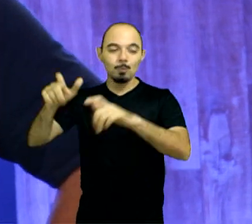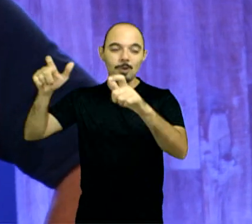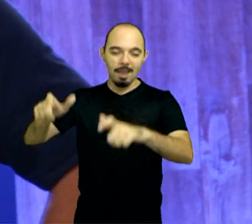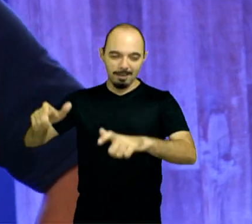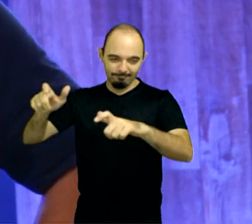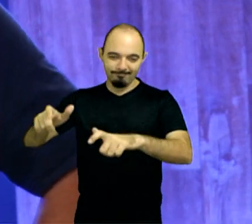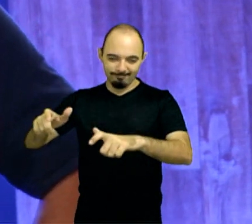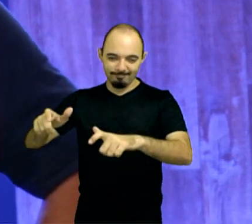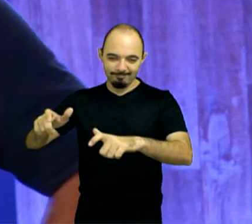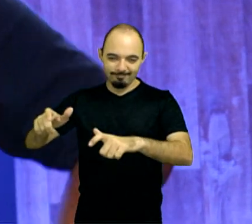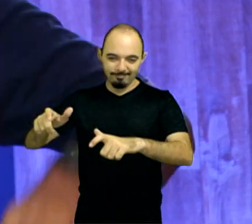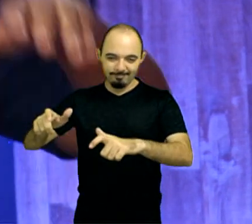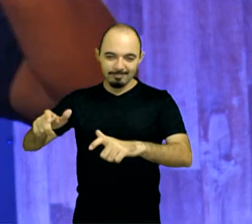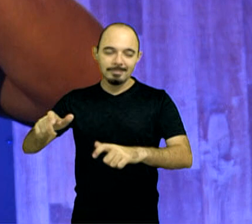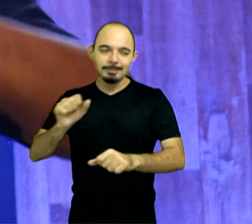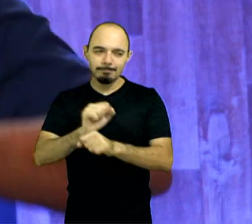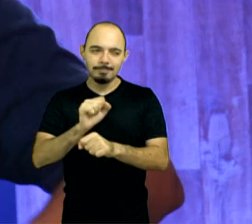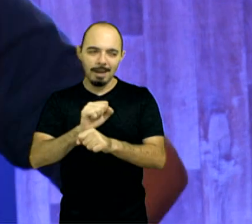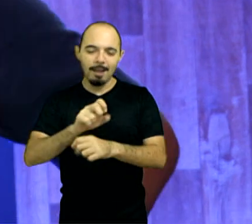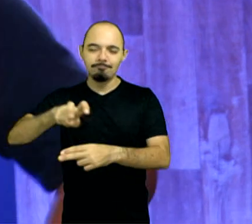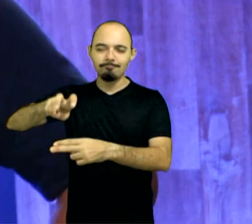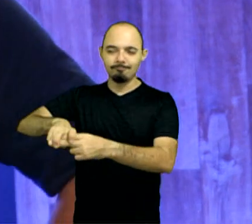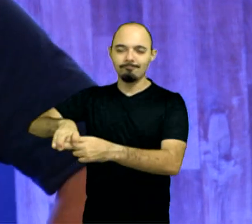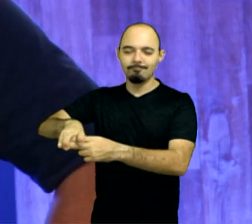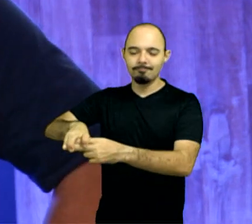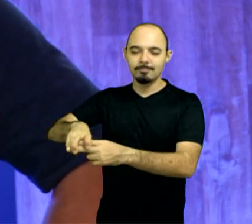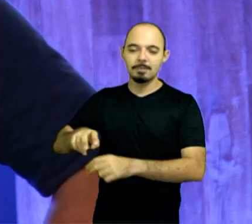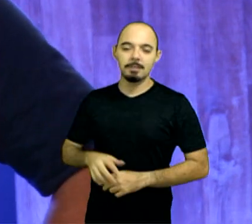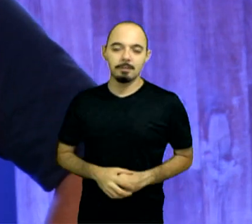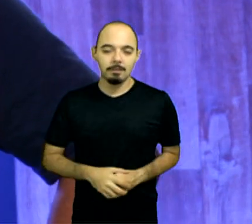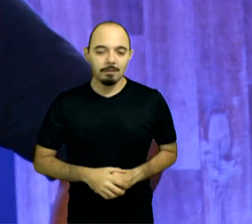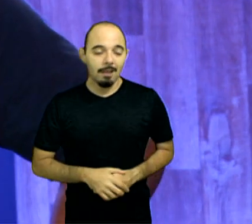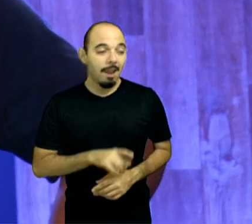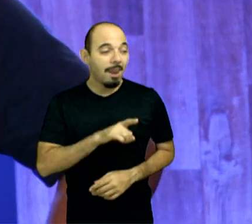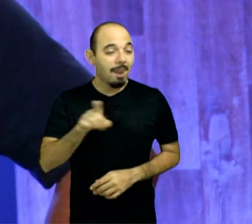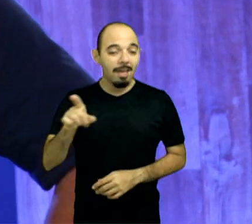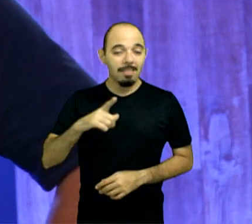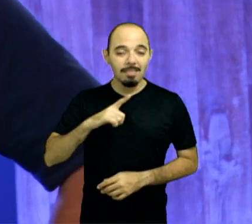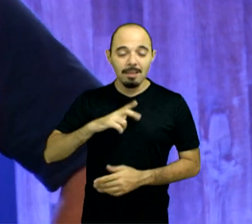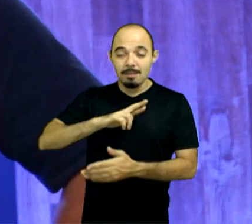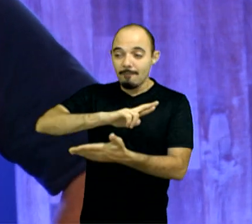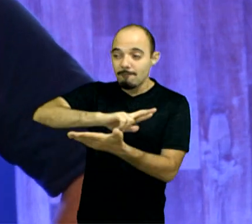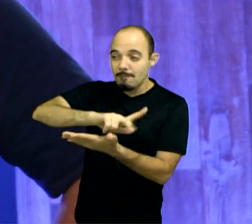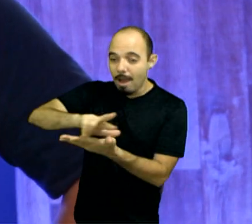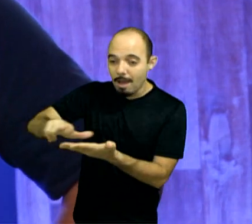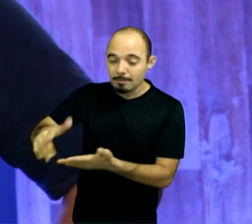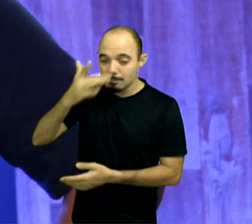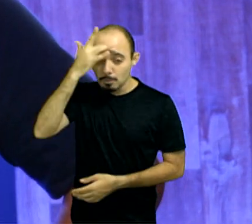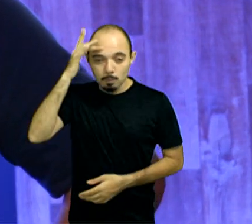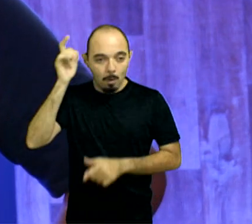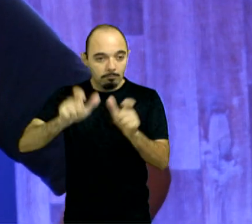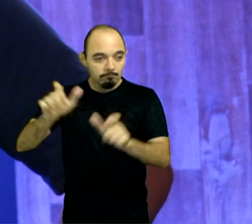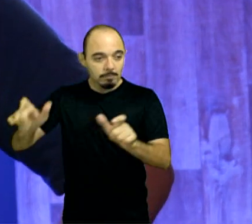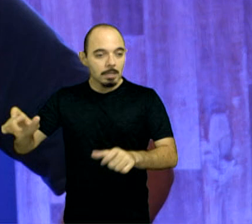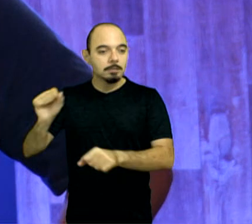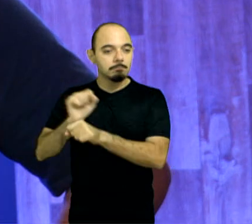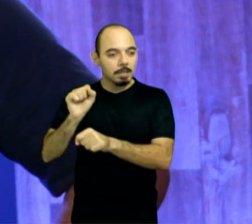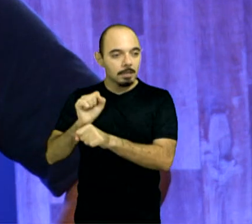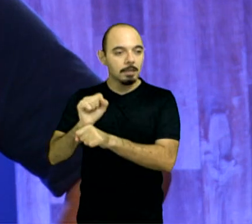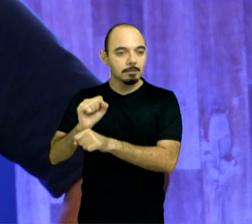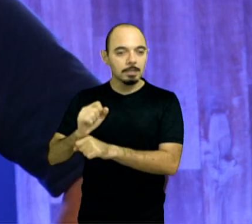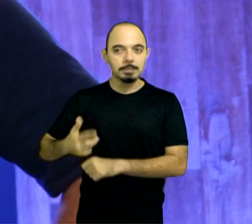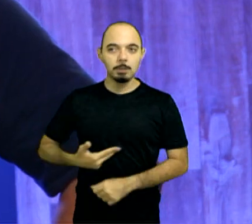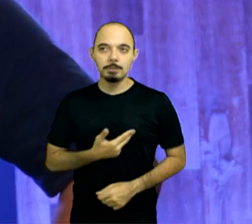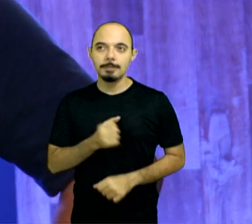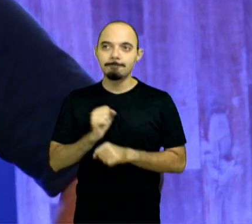né? E várias pessoas estavam fazendo cirurgia, né? É um lugar muito grande. E eu orei por todos que estavam